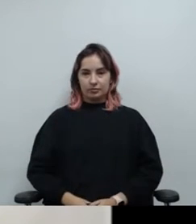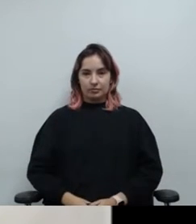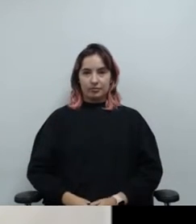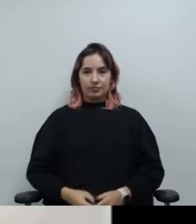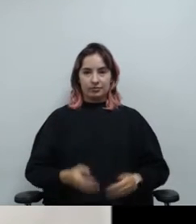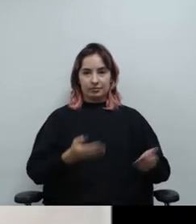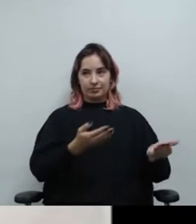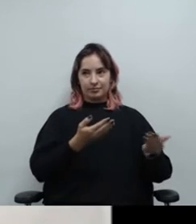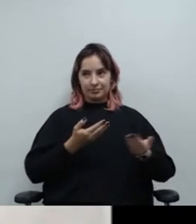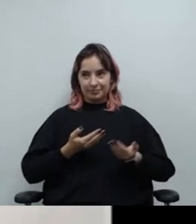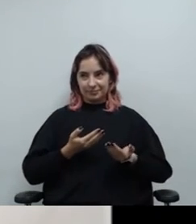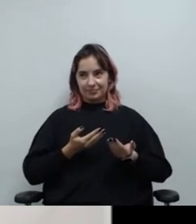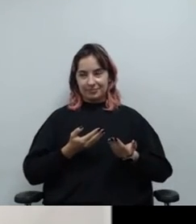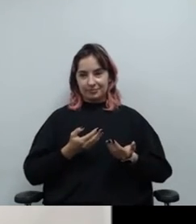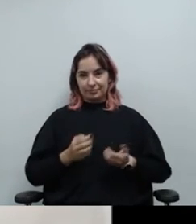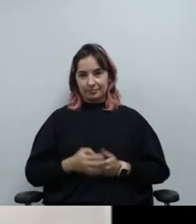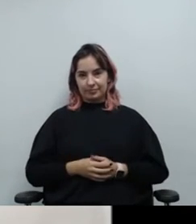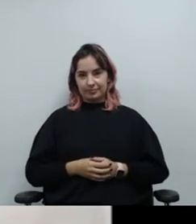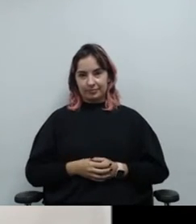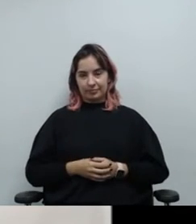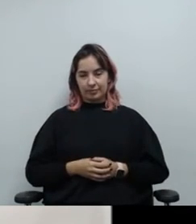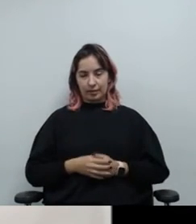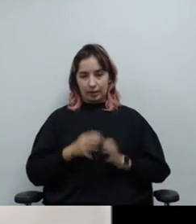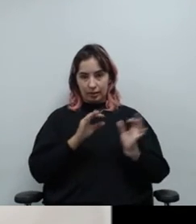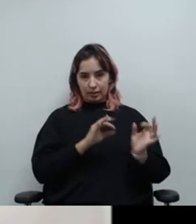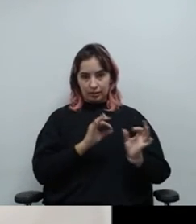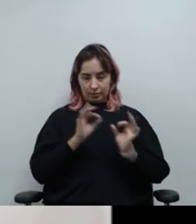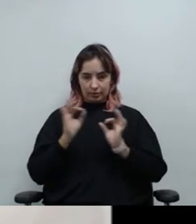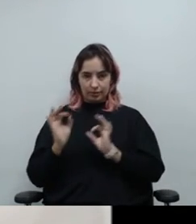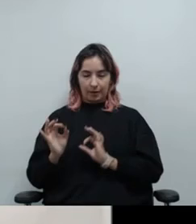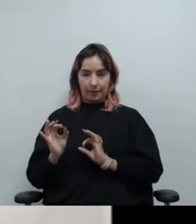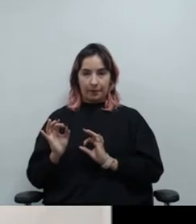vem sendo acompanhado por